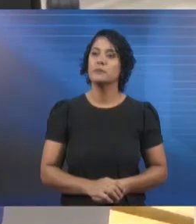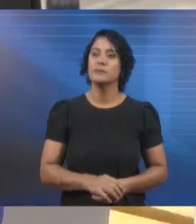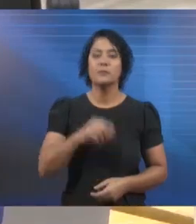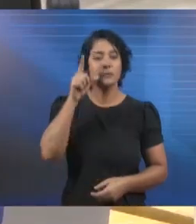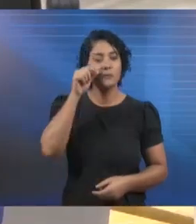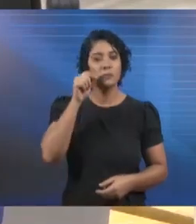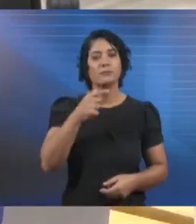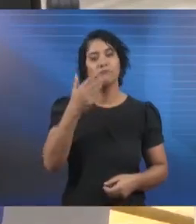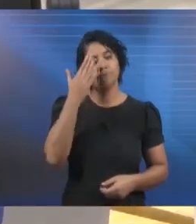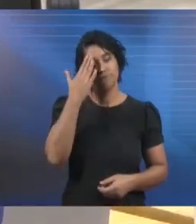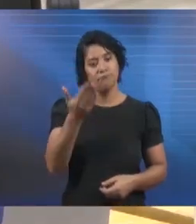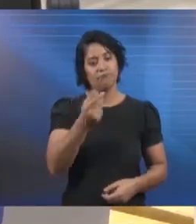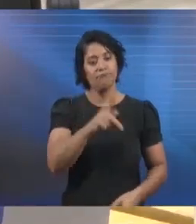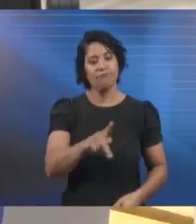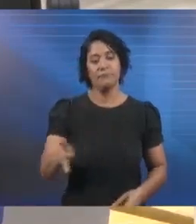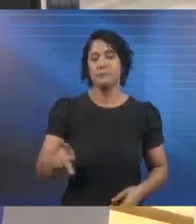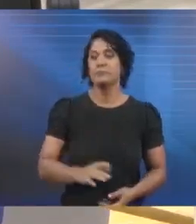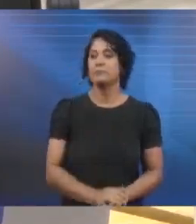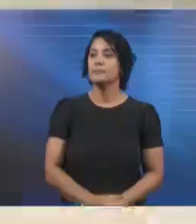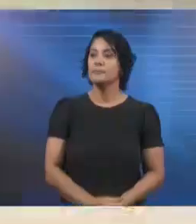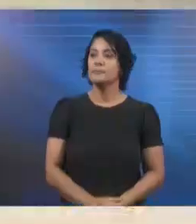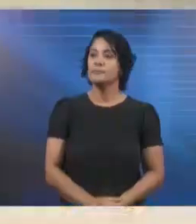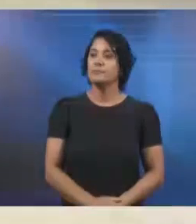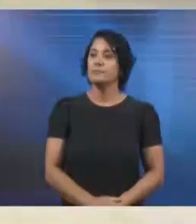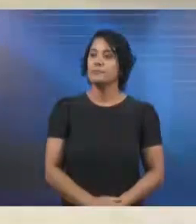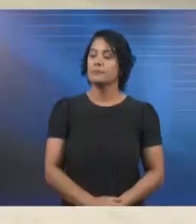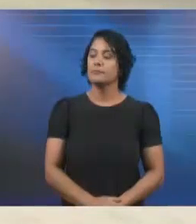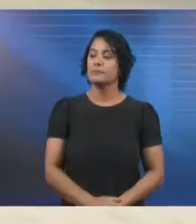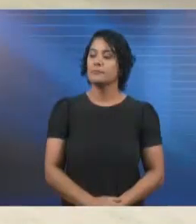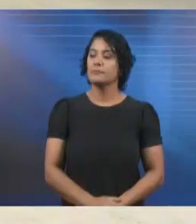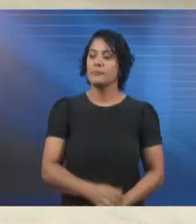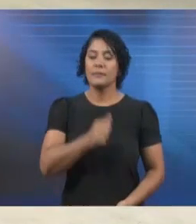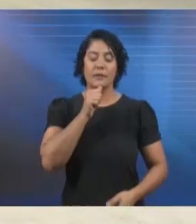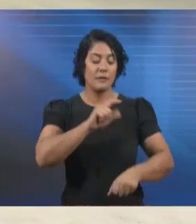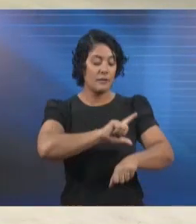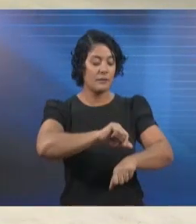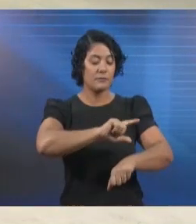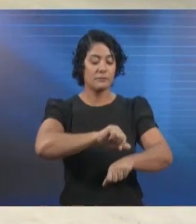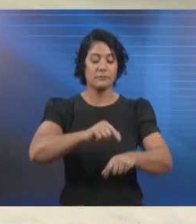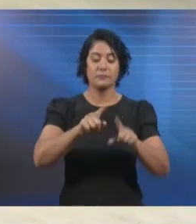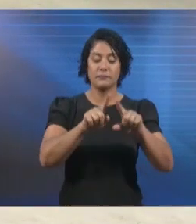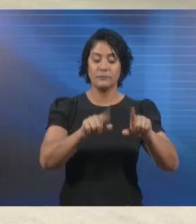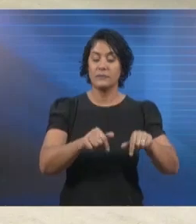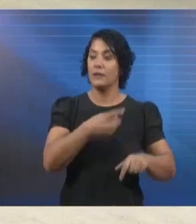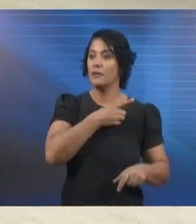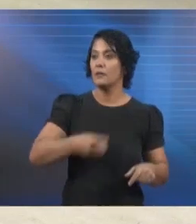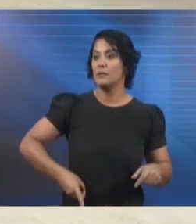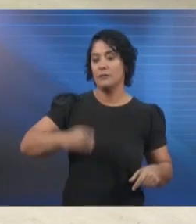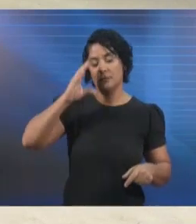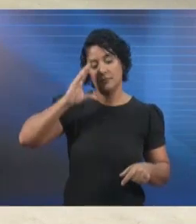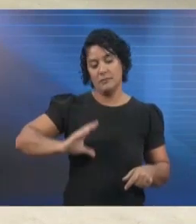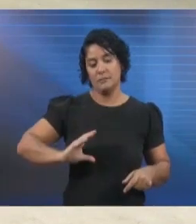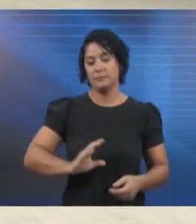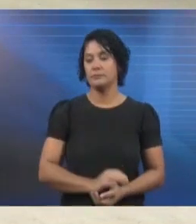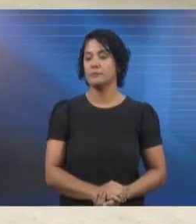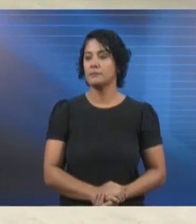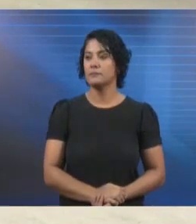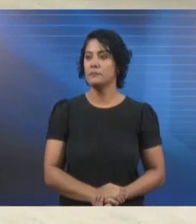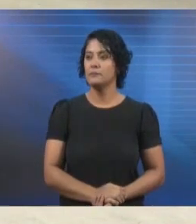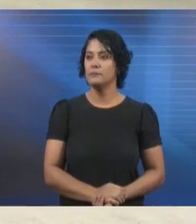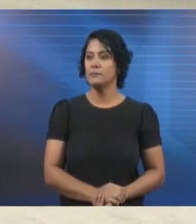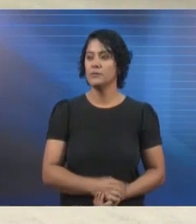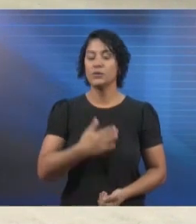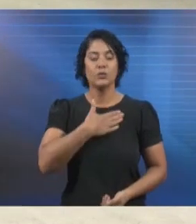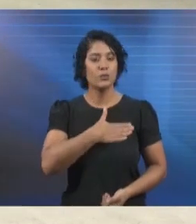Fernandes Muito obrigado Presidente ainda no horário das proposições com a palavra a deputada Cristiane Dantas eh